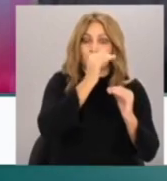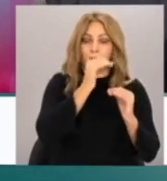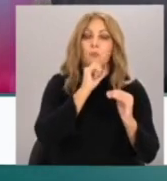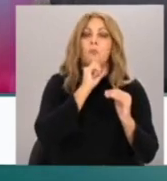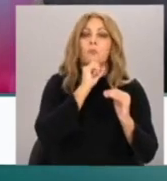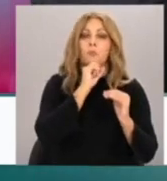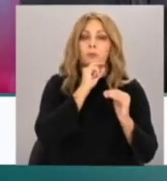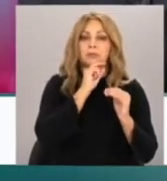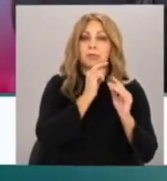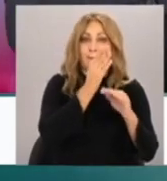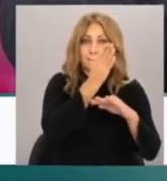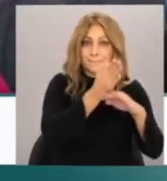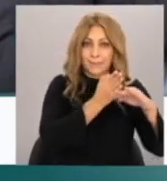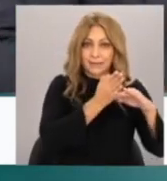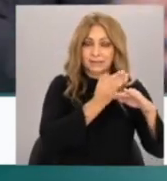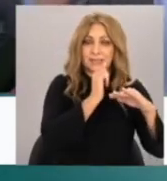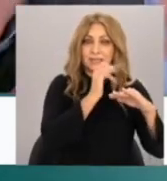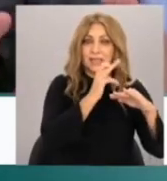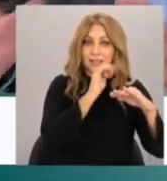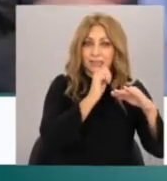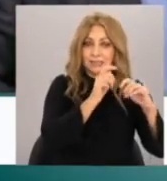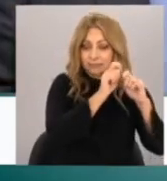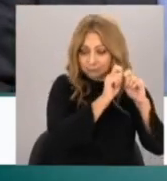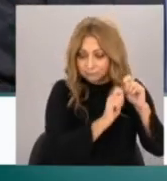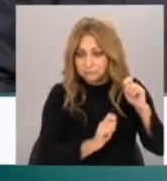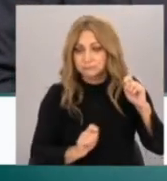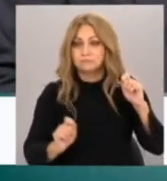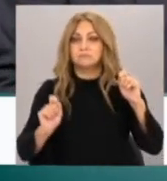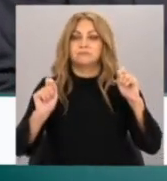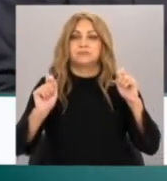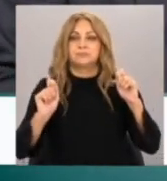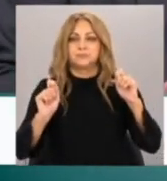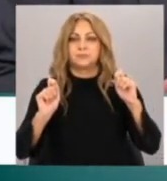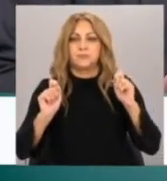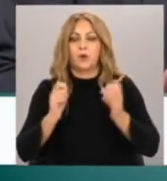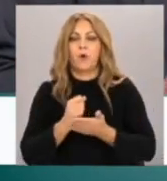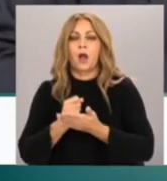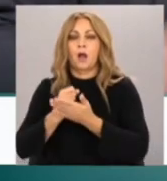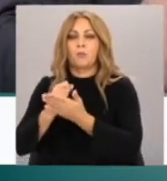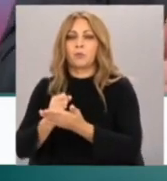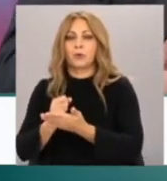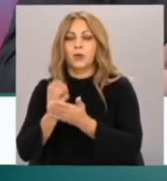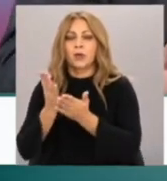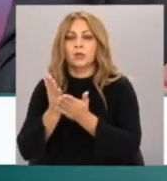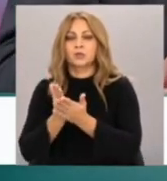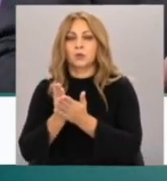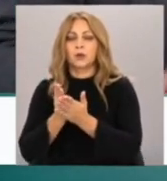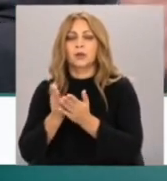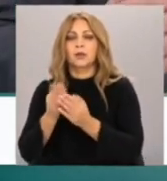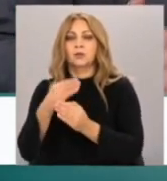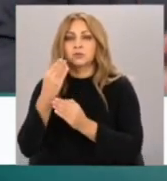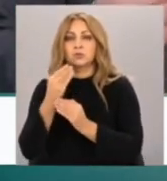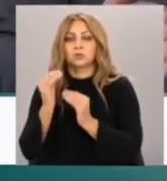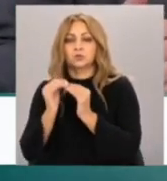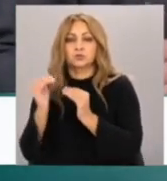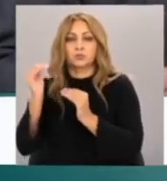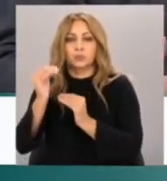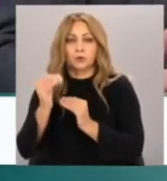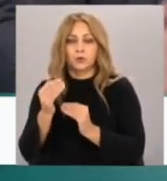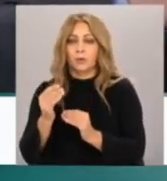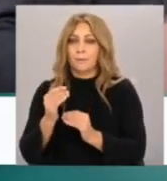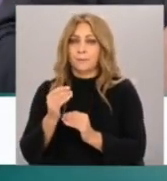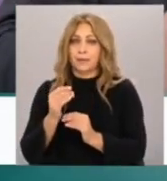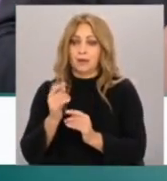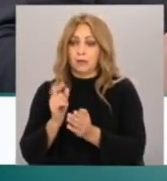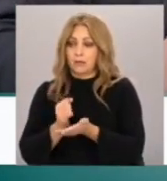possa uma parte do seu IRS alocar a um fundo de apoio ao estudante do ensino superior as suas bolsas as suas cantinas as